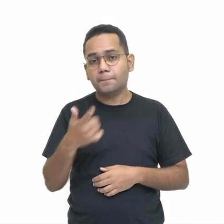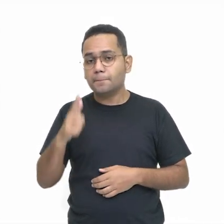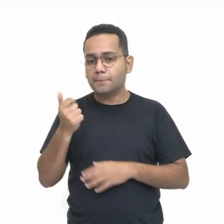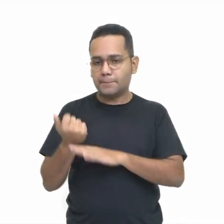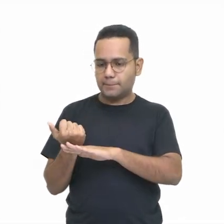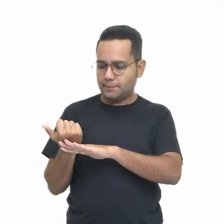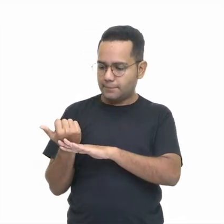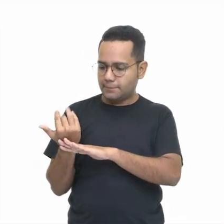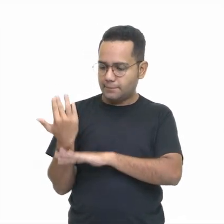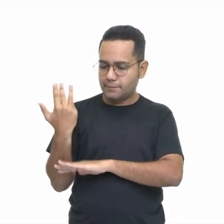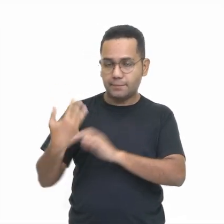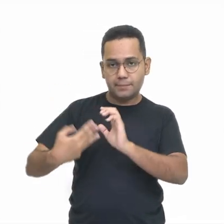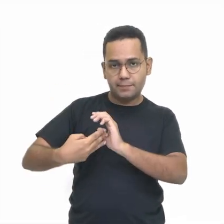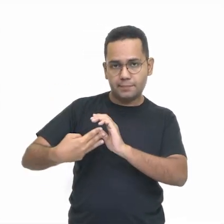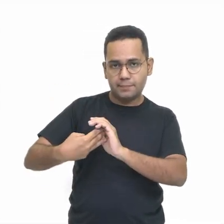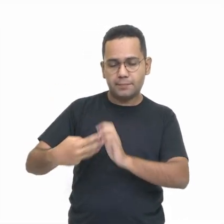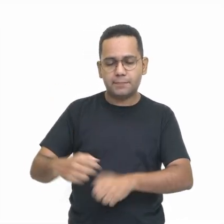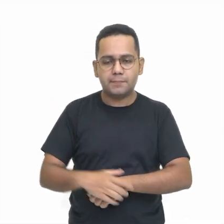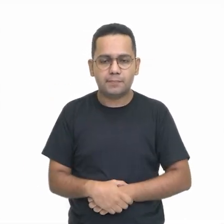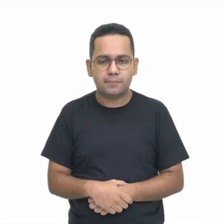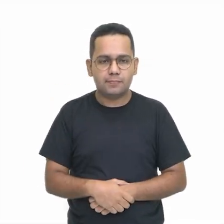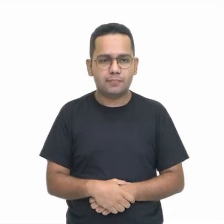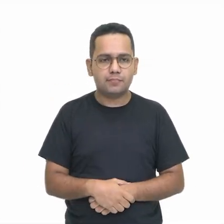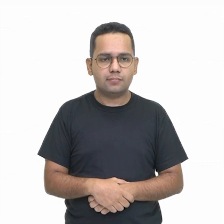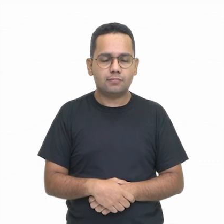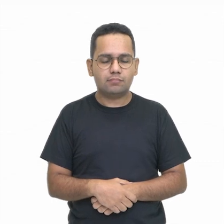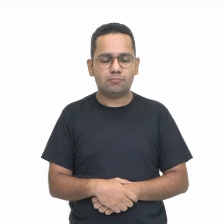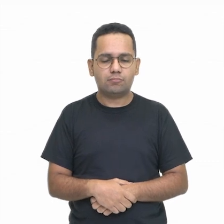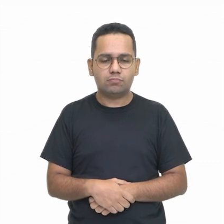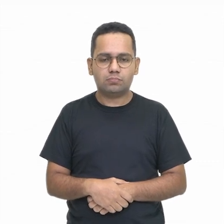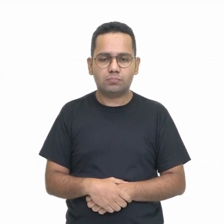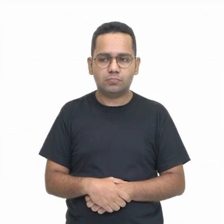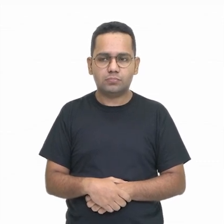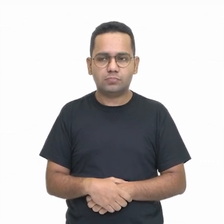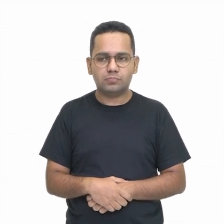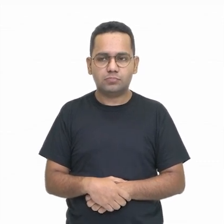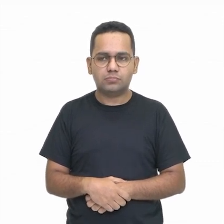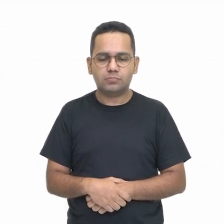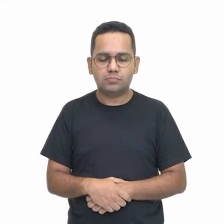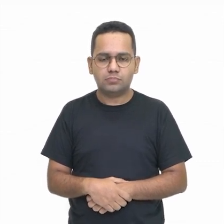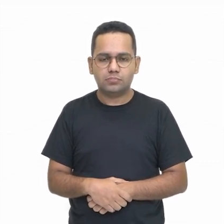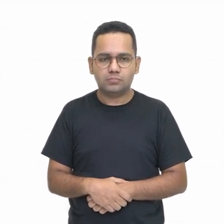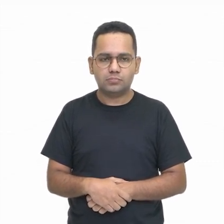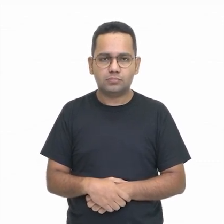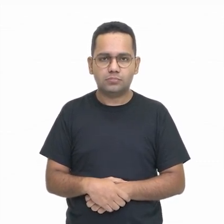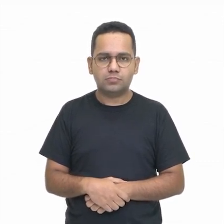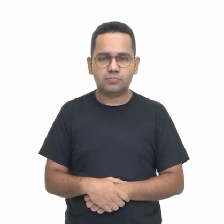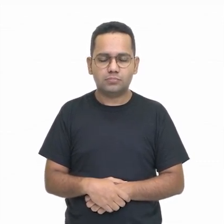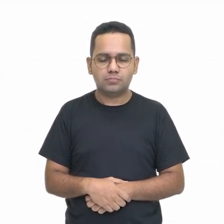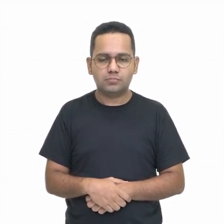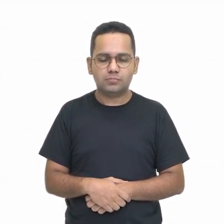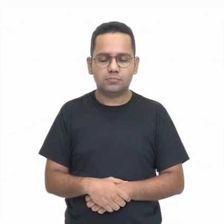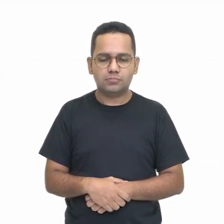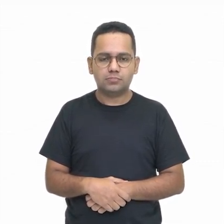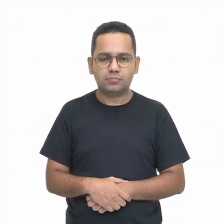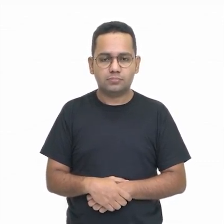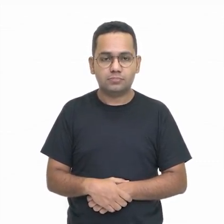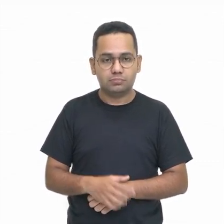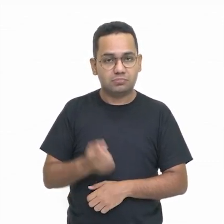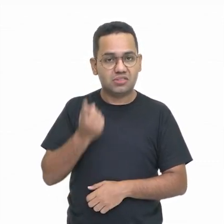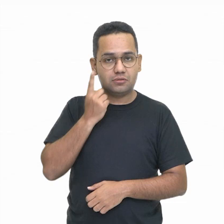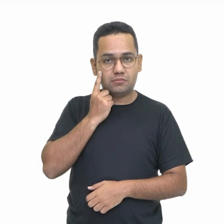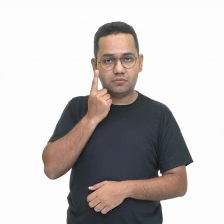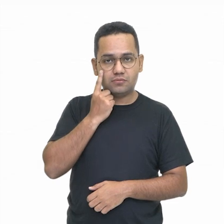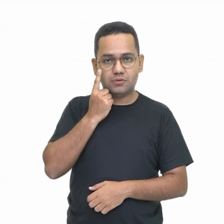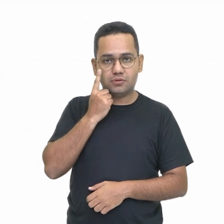vegetal para a gente observar, certo? Então, na estrutura da célula vegetal, como